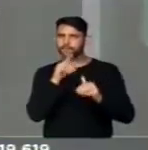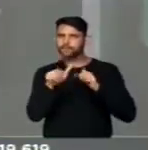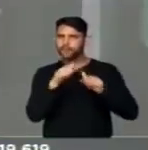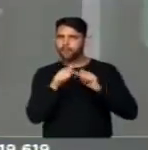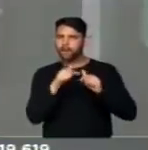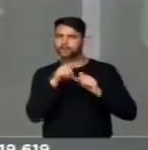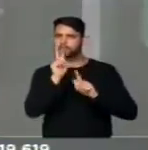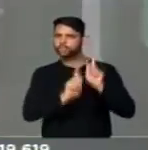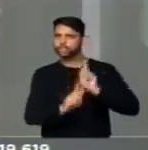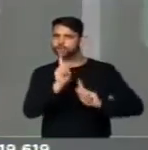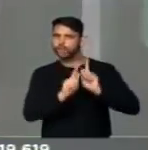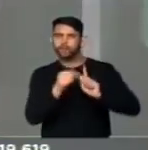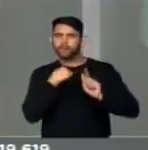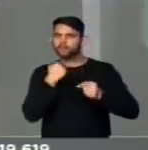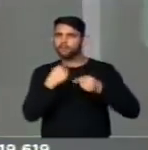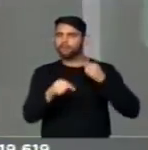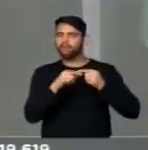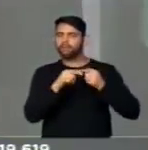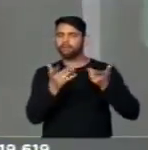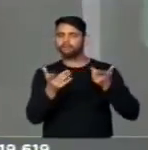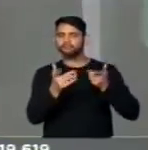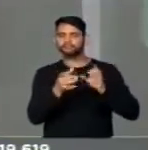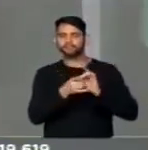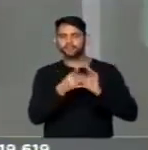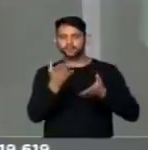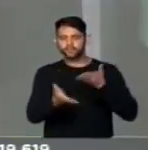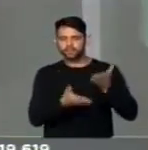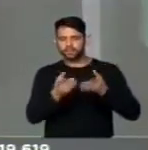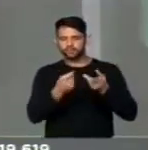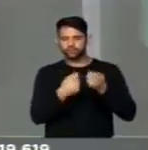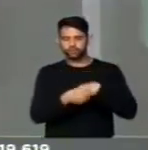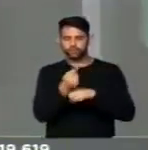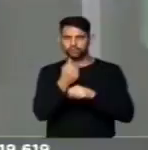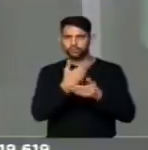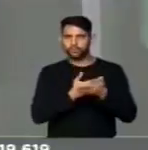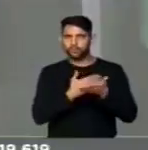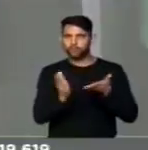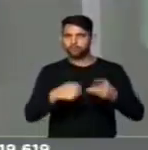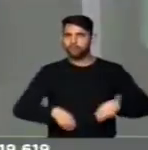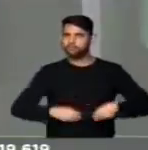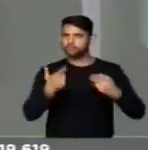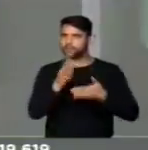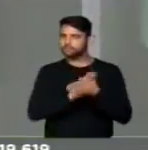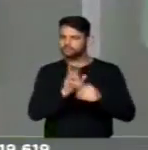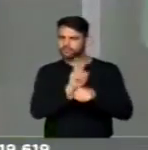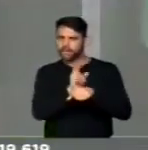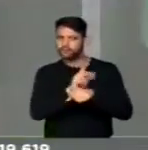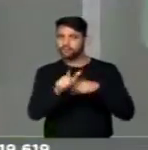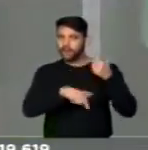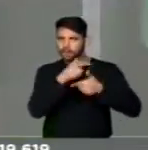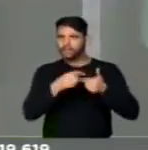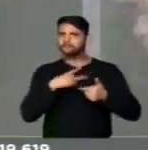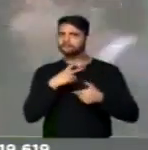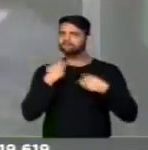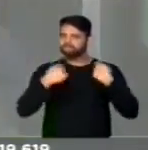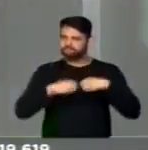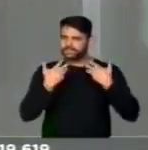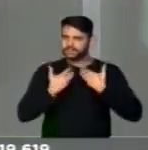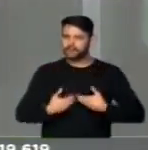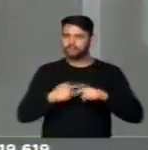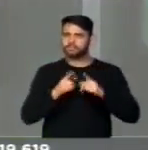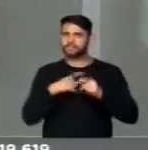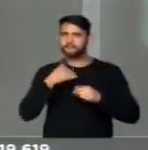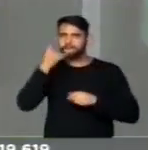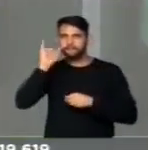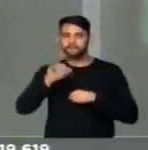gestores para que não impere o patrimonialismo no trato do dinheiro público. A tarefa é árdua e precisamos envidar